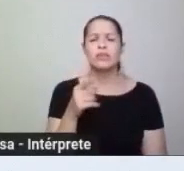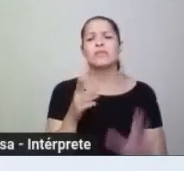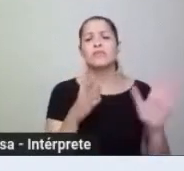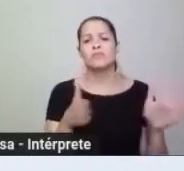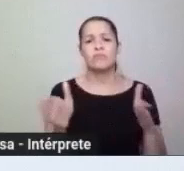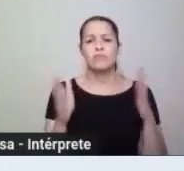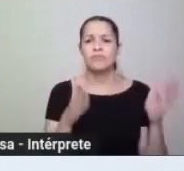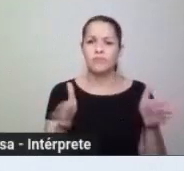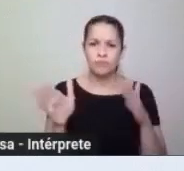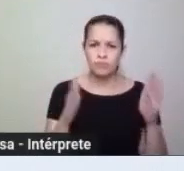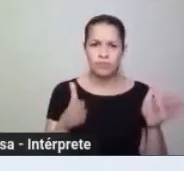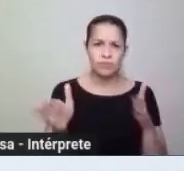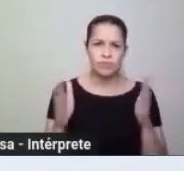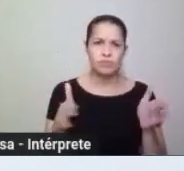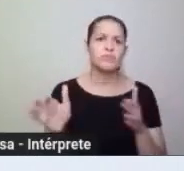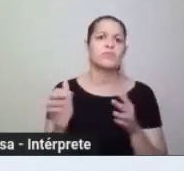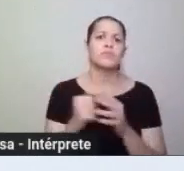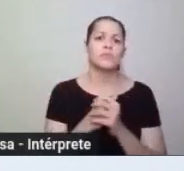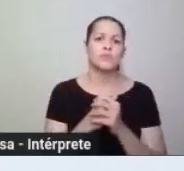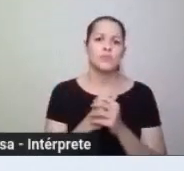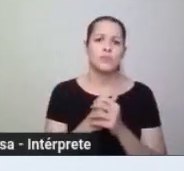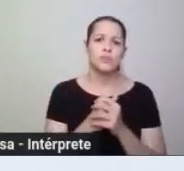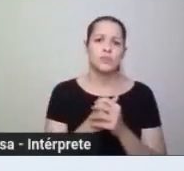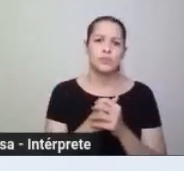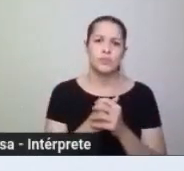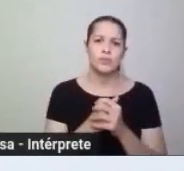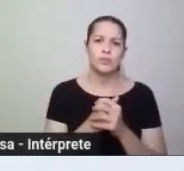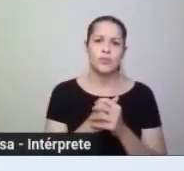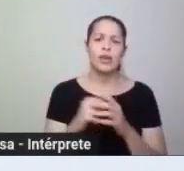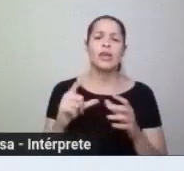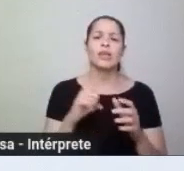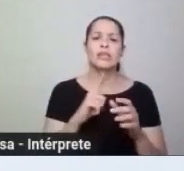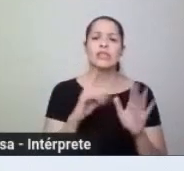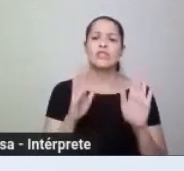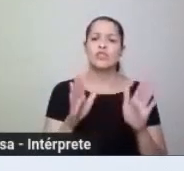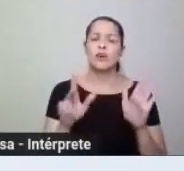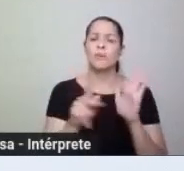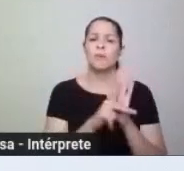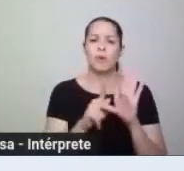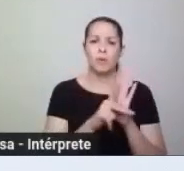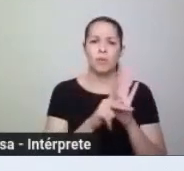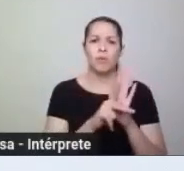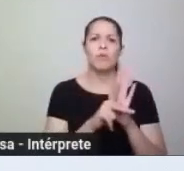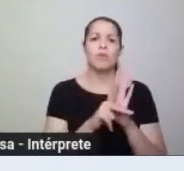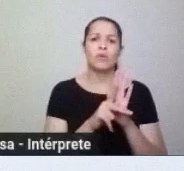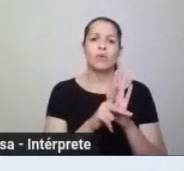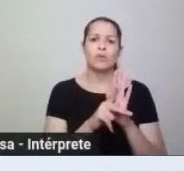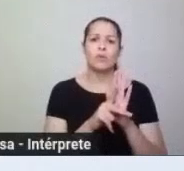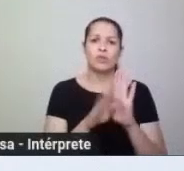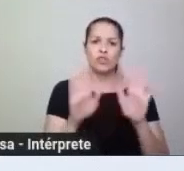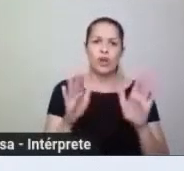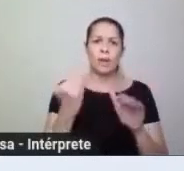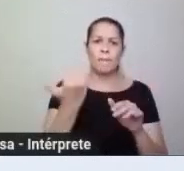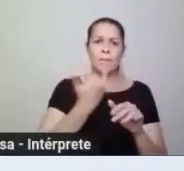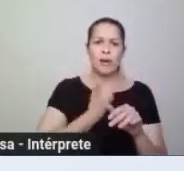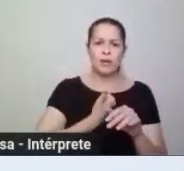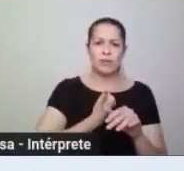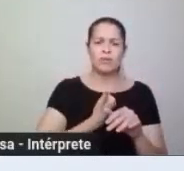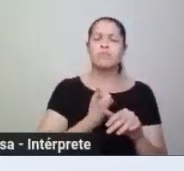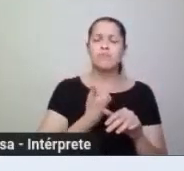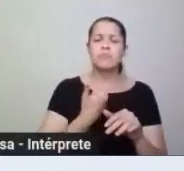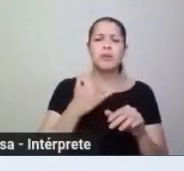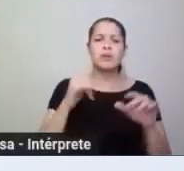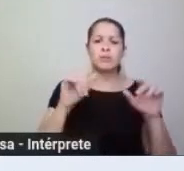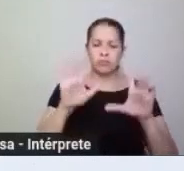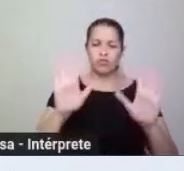te manda no comunicado, no insight lá, ela te manda lá BPFI e te mostra,